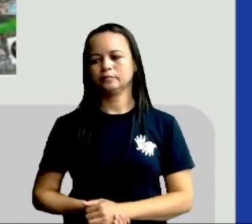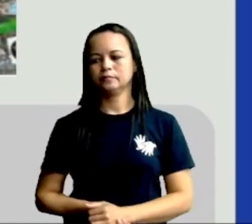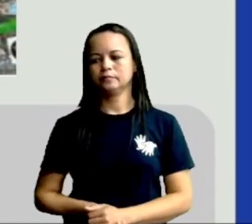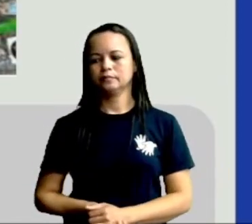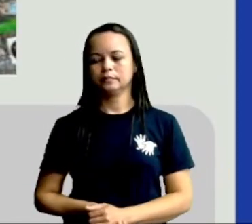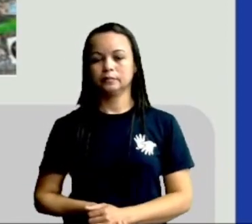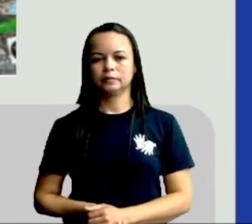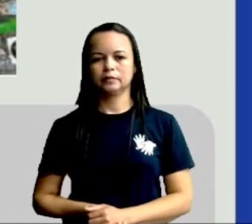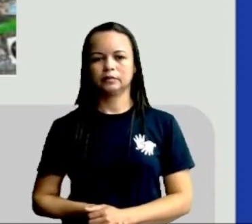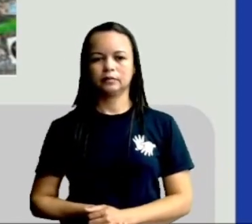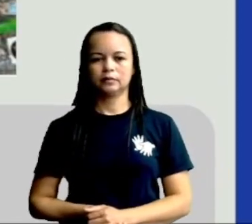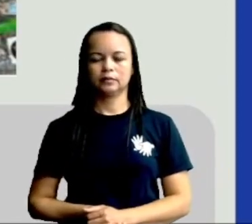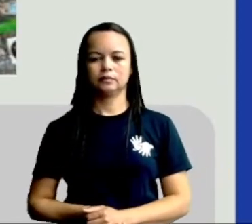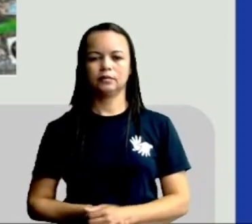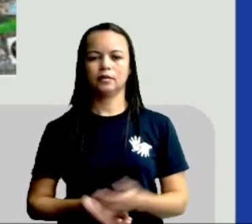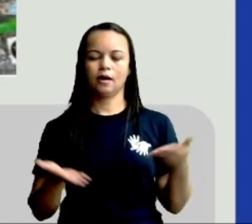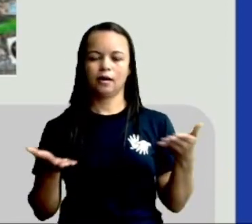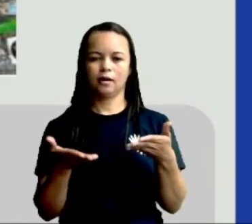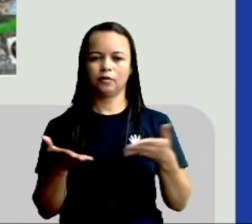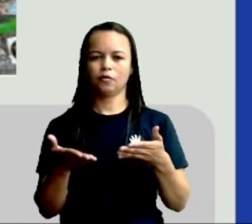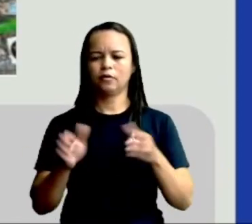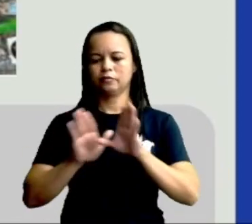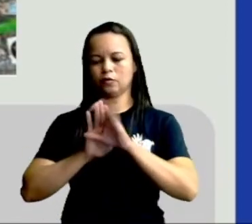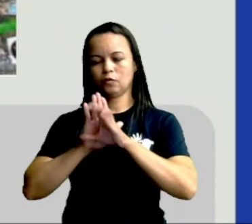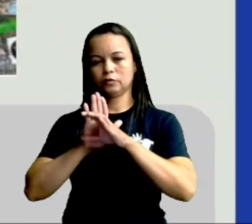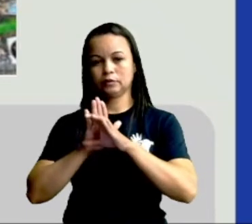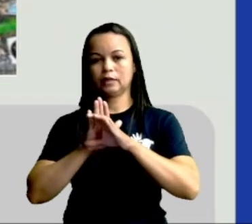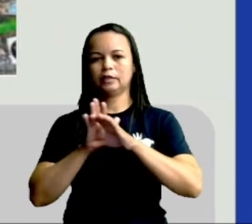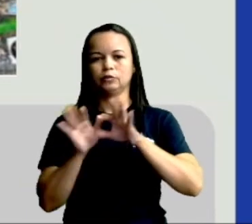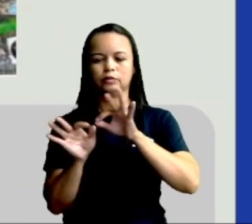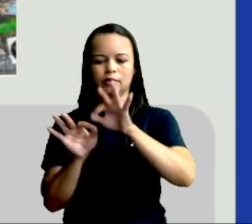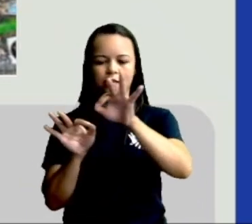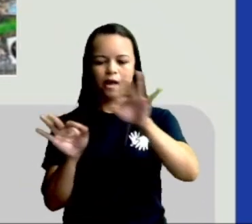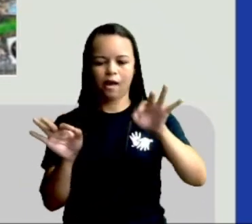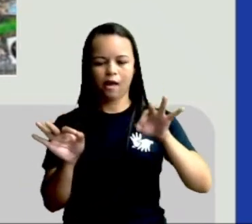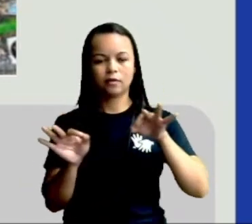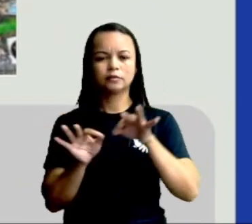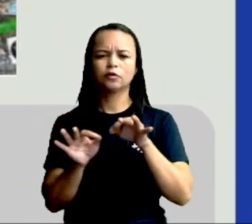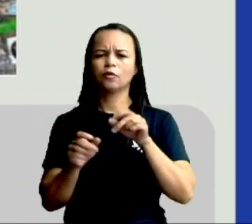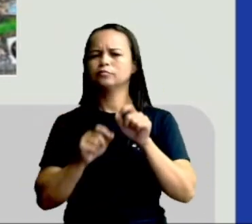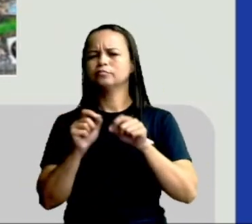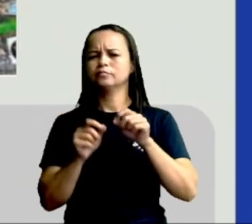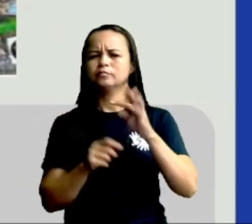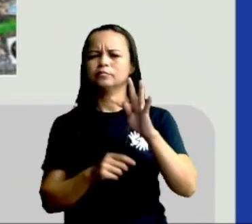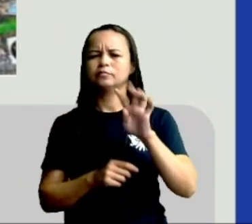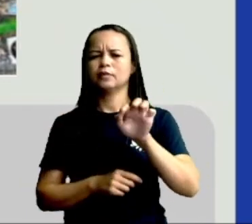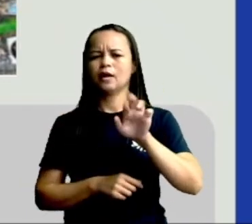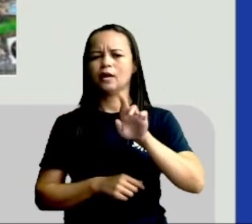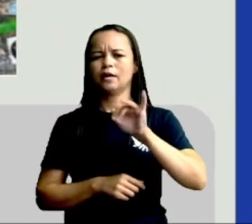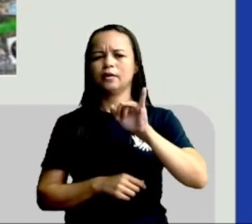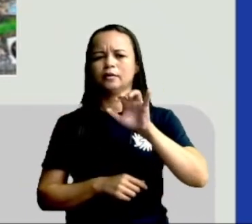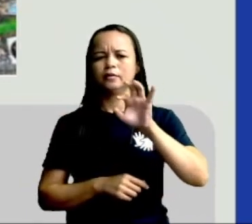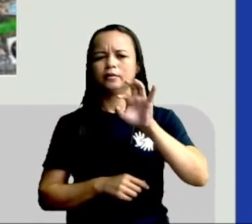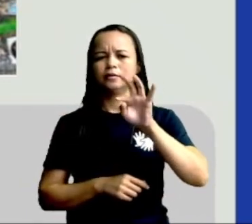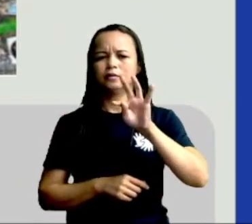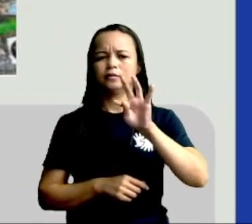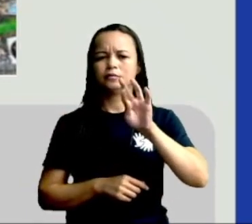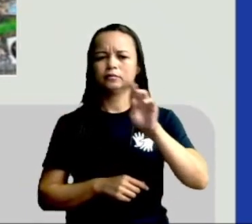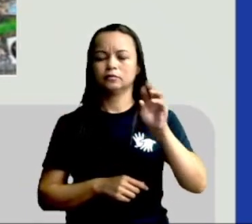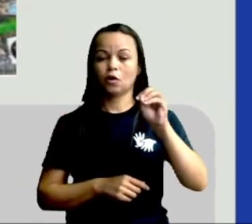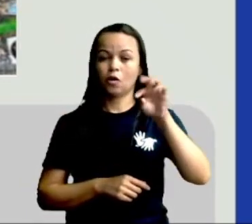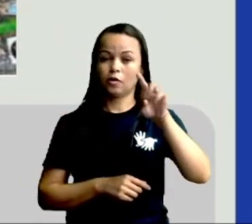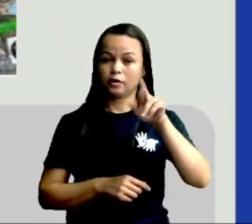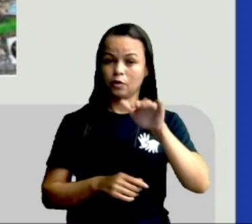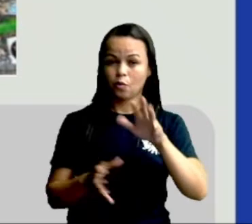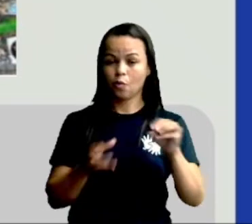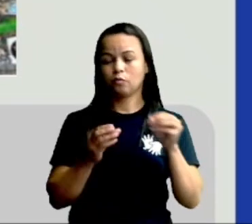E aí a gente vai entrar agora no conceito de território quem sabe o que é território território